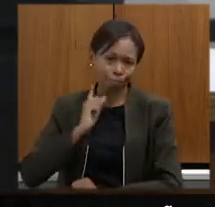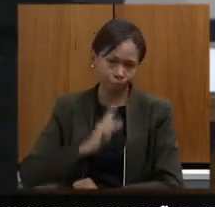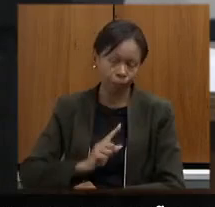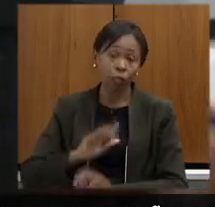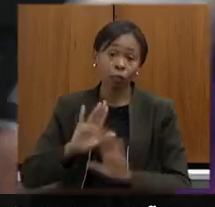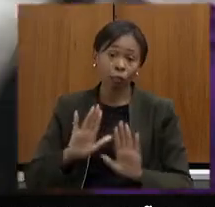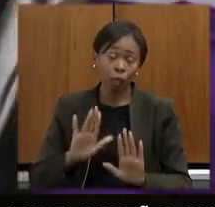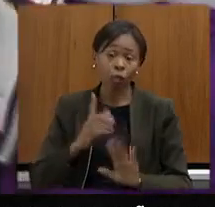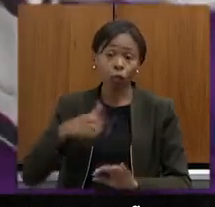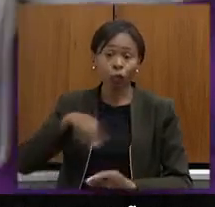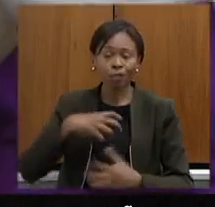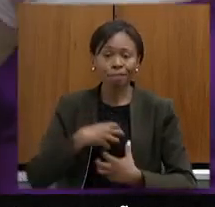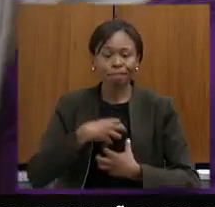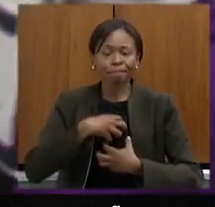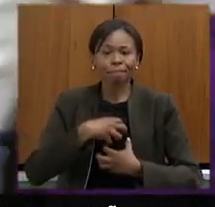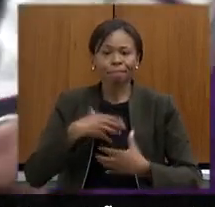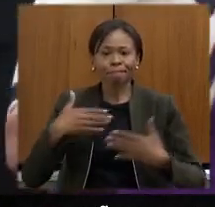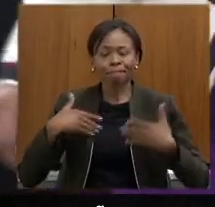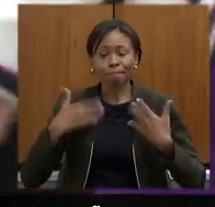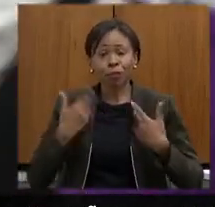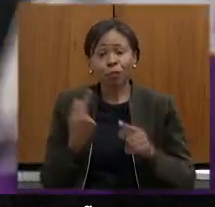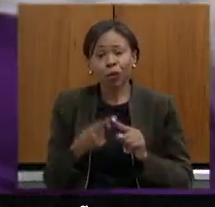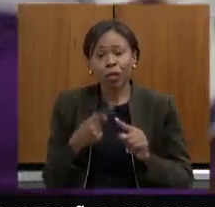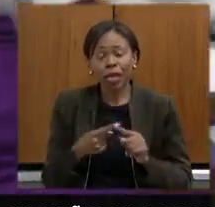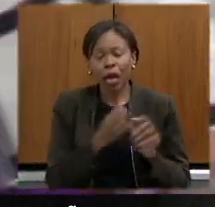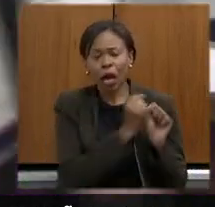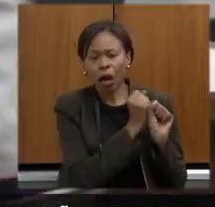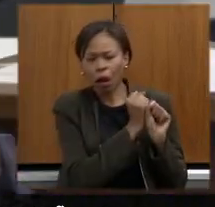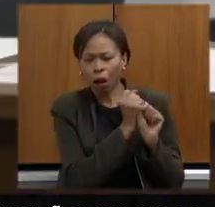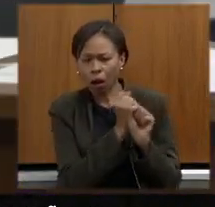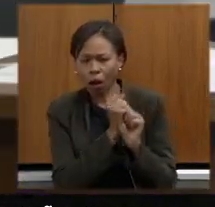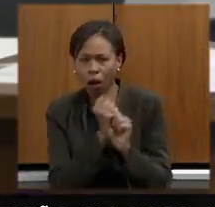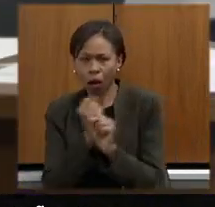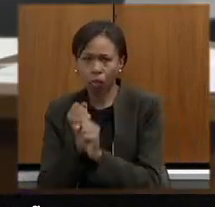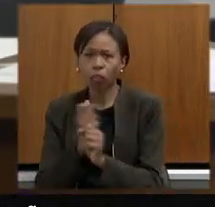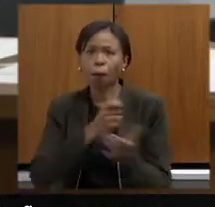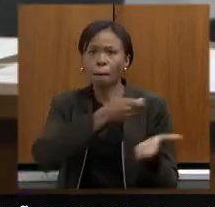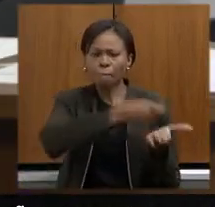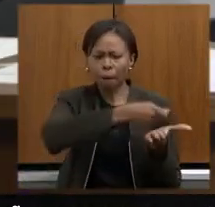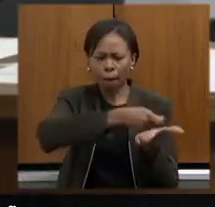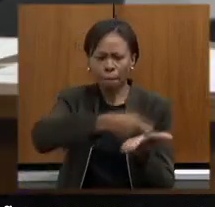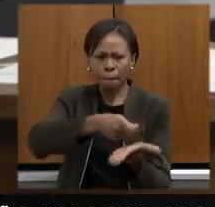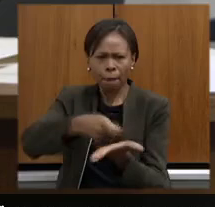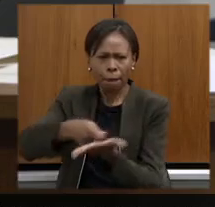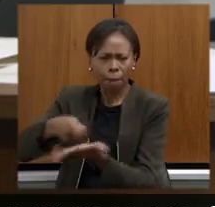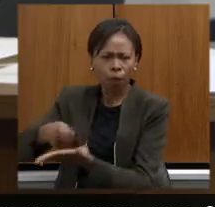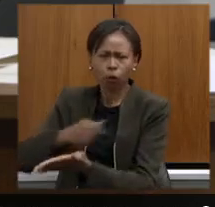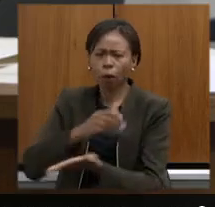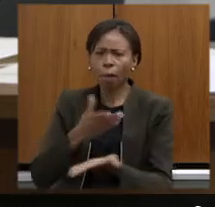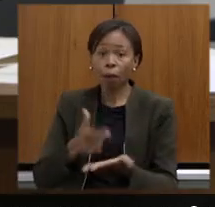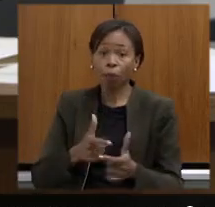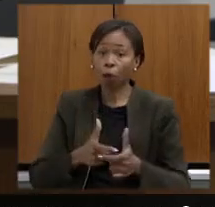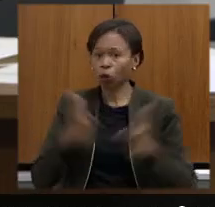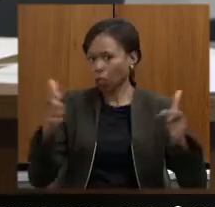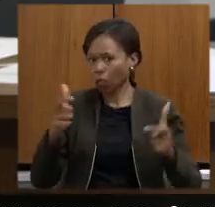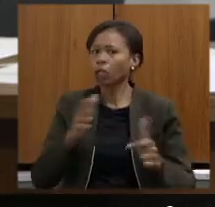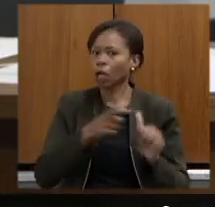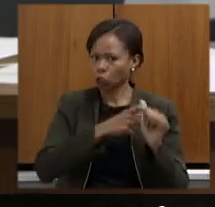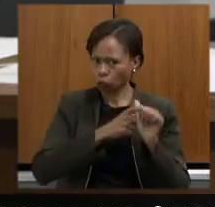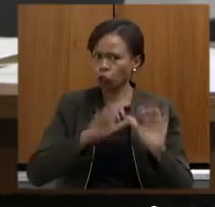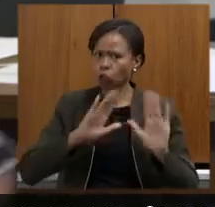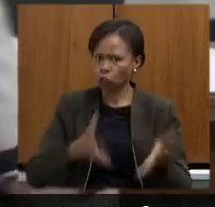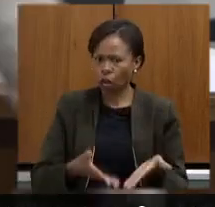a grata né A satisfação de ao longo desses últimos anos poder ter quitado em baixo dessas dívidas ter